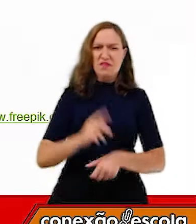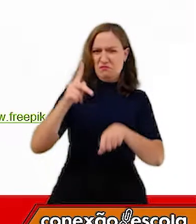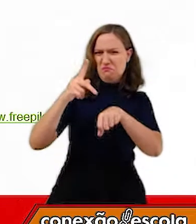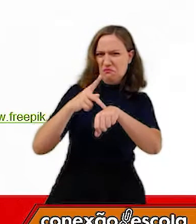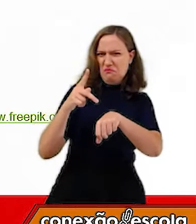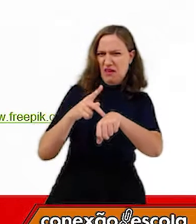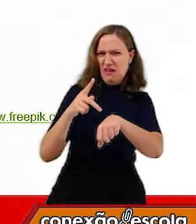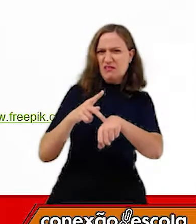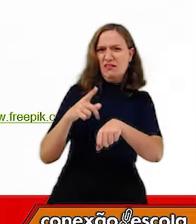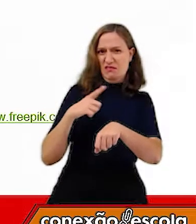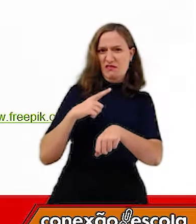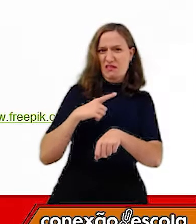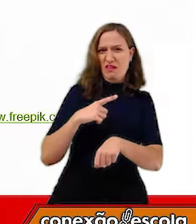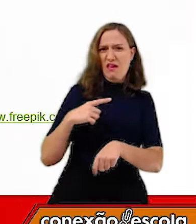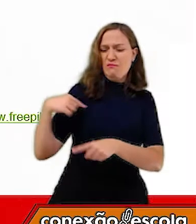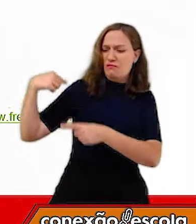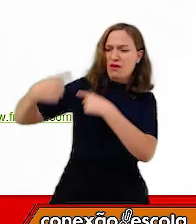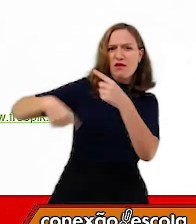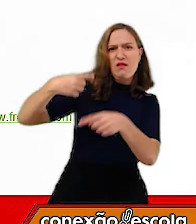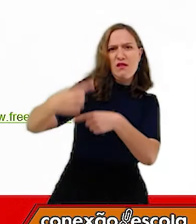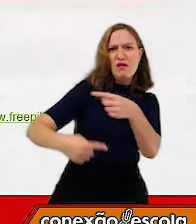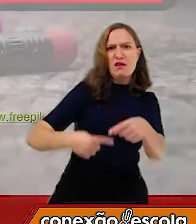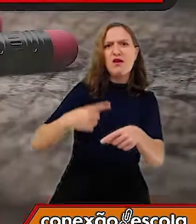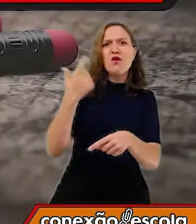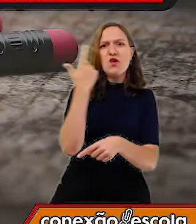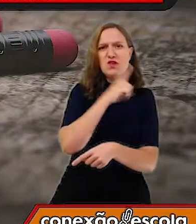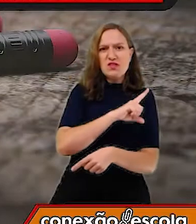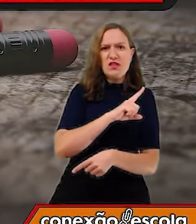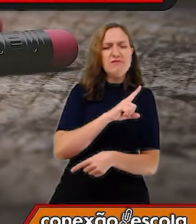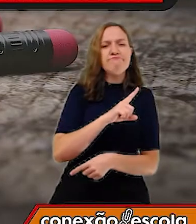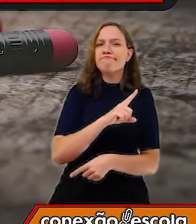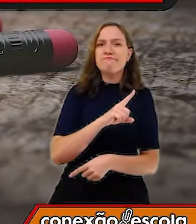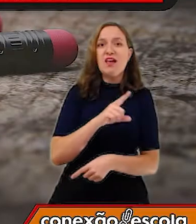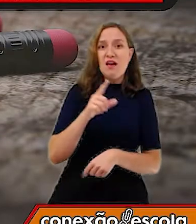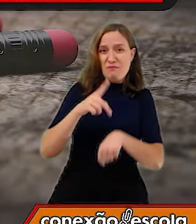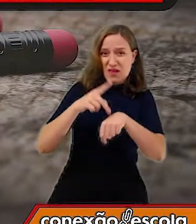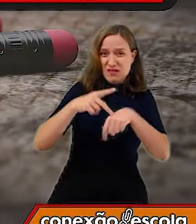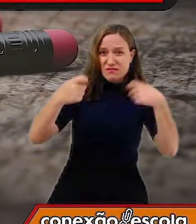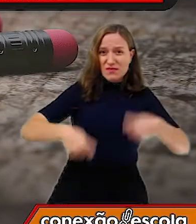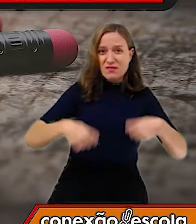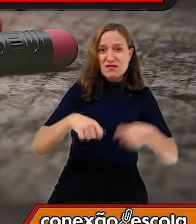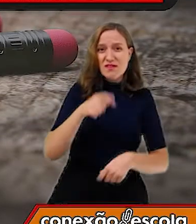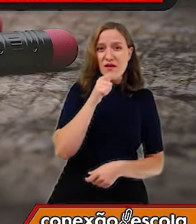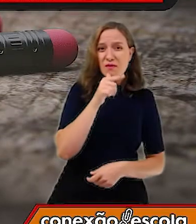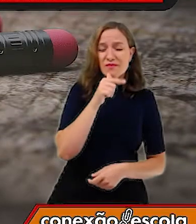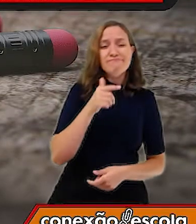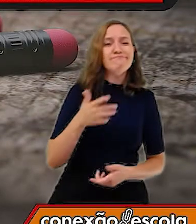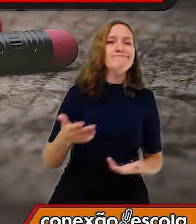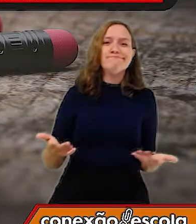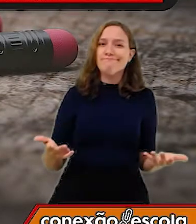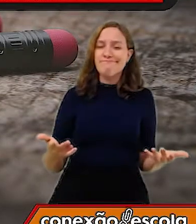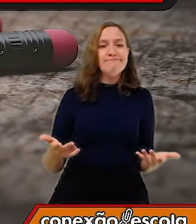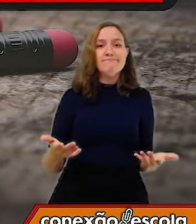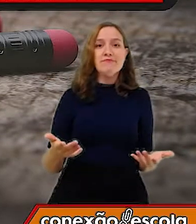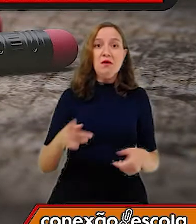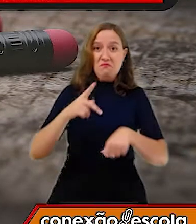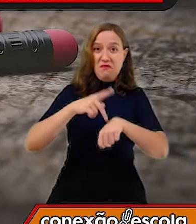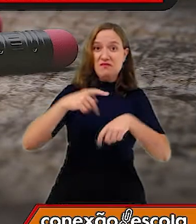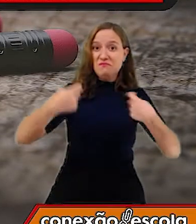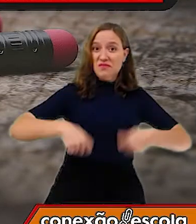Será que elas dão filhotinhos? Não, né? Elas bebem água? Também não. Precisam